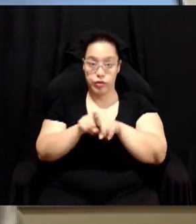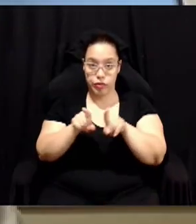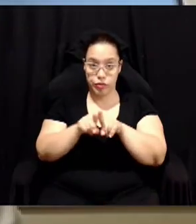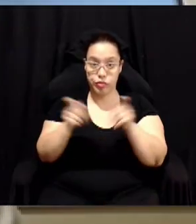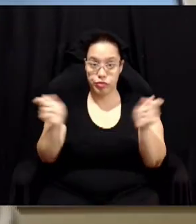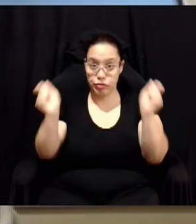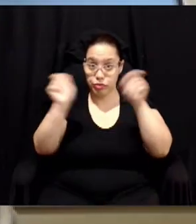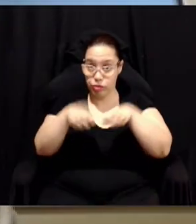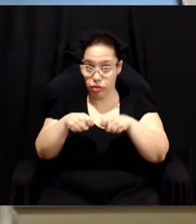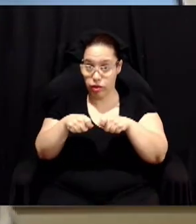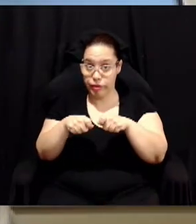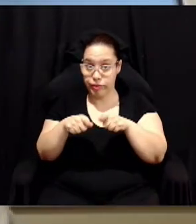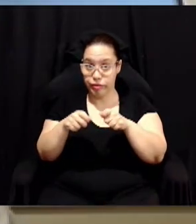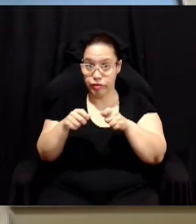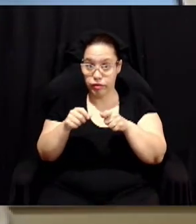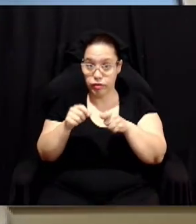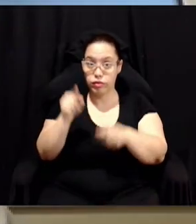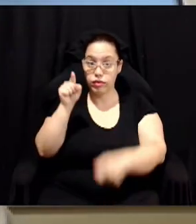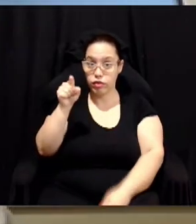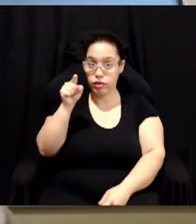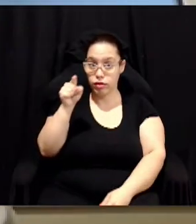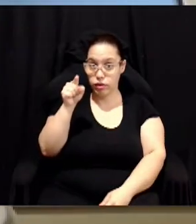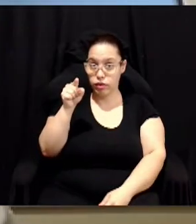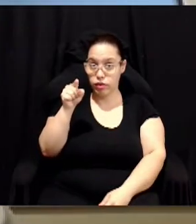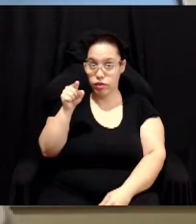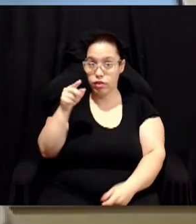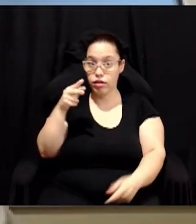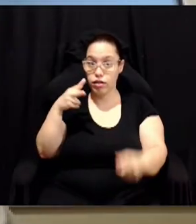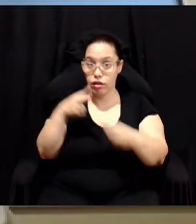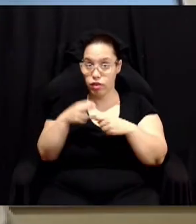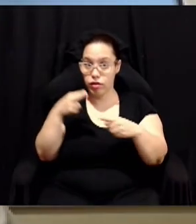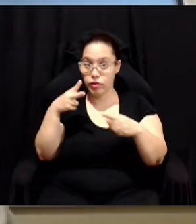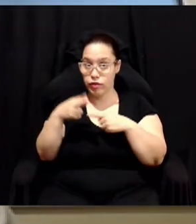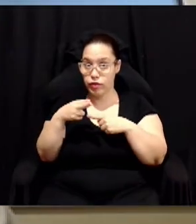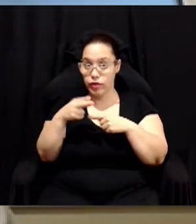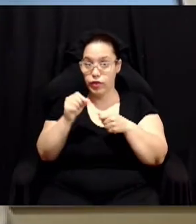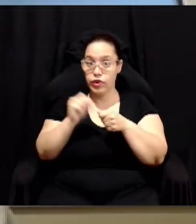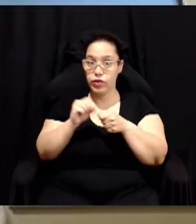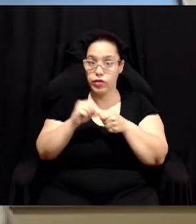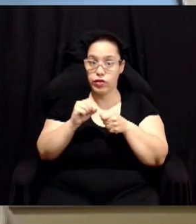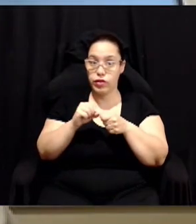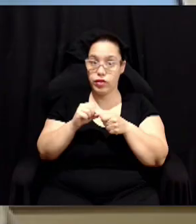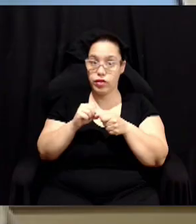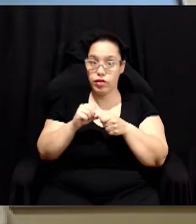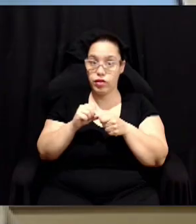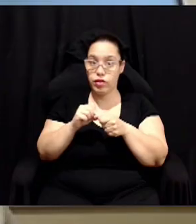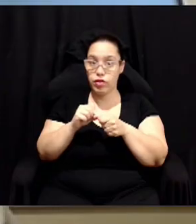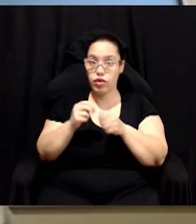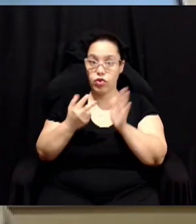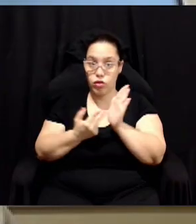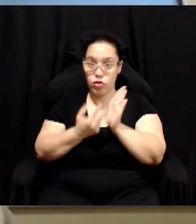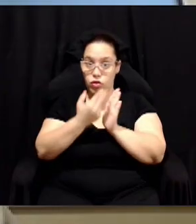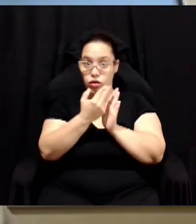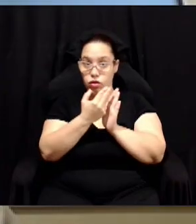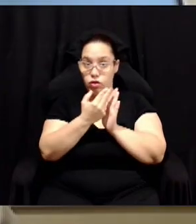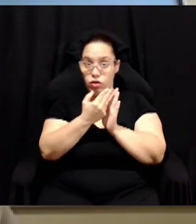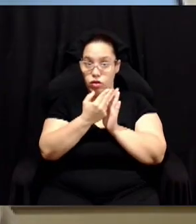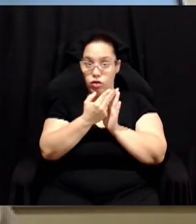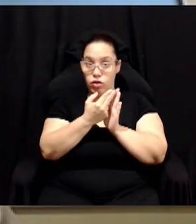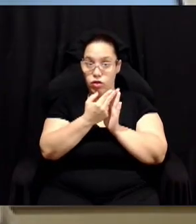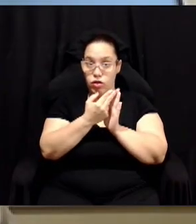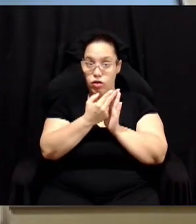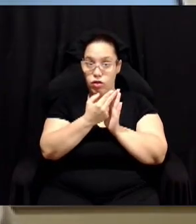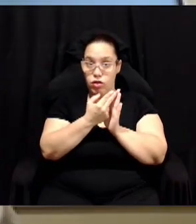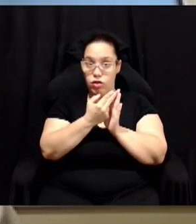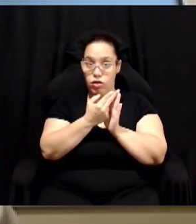possibilidade de fazer aqueles procedimentos de interrupção que se fazia com procedimento cirúrgico, que demandavam uma incisão, penetração